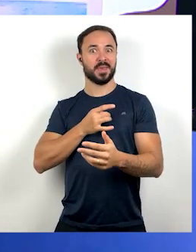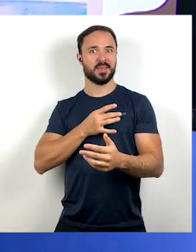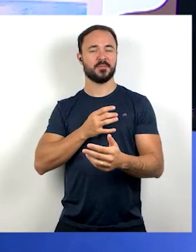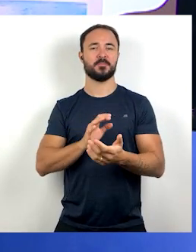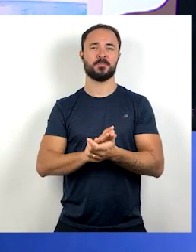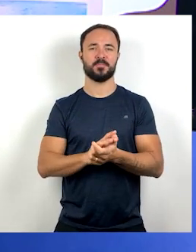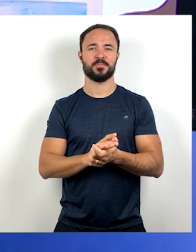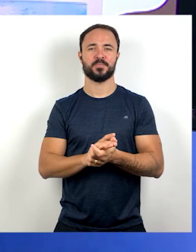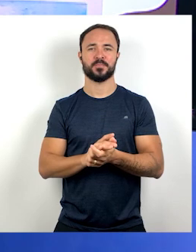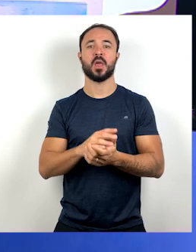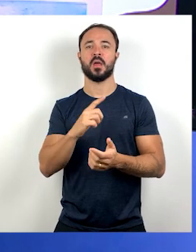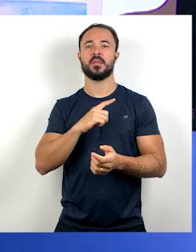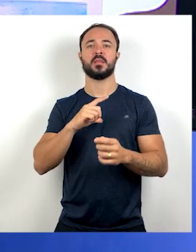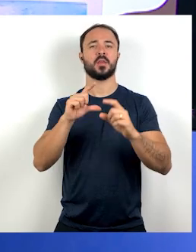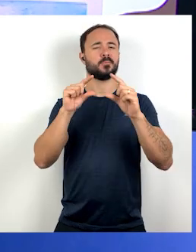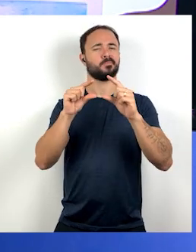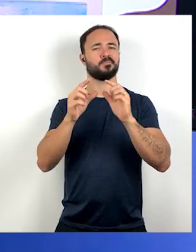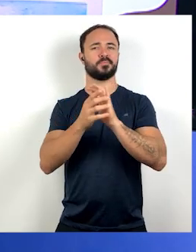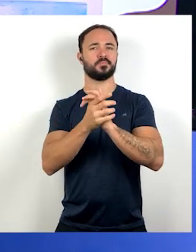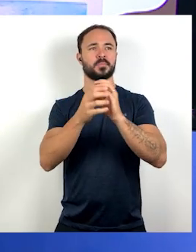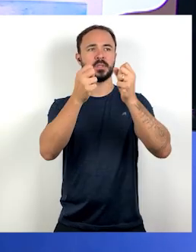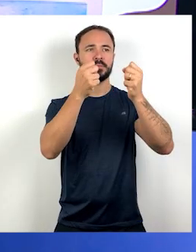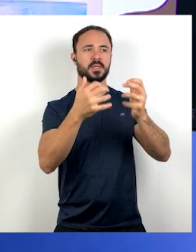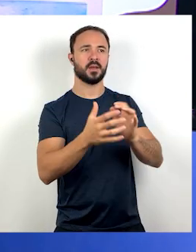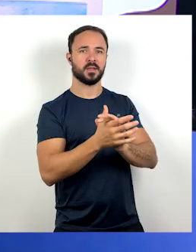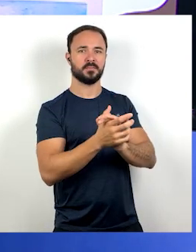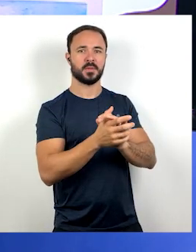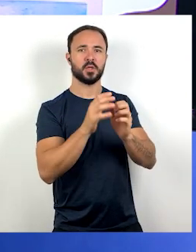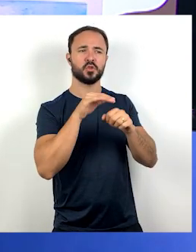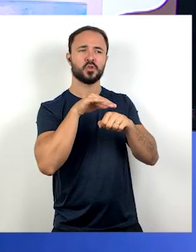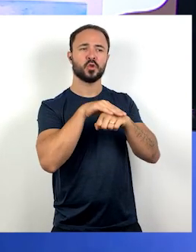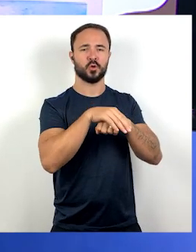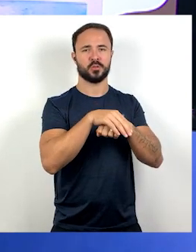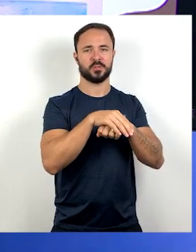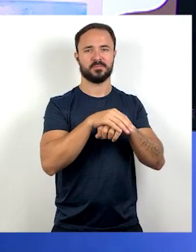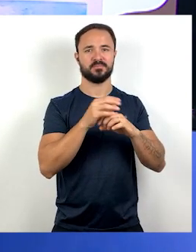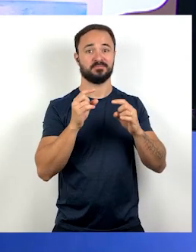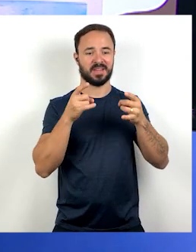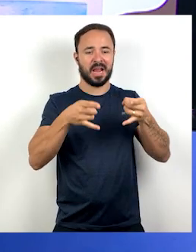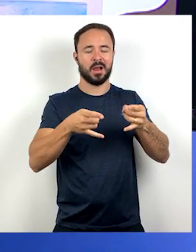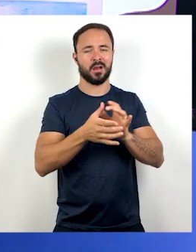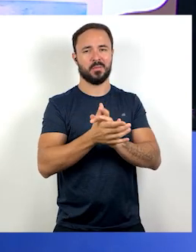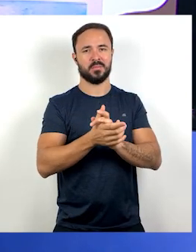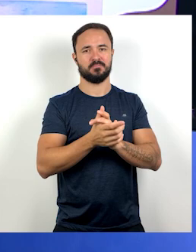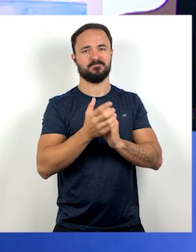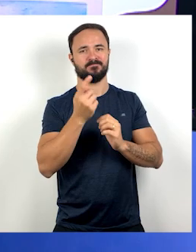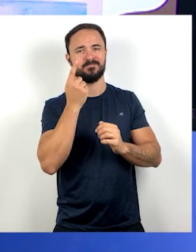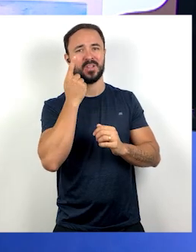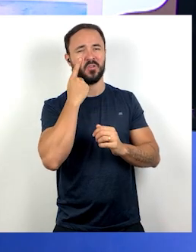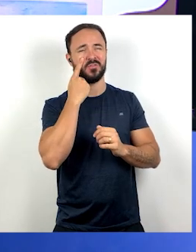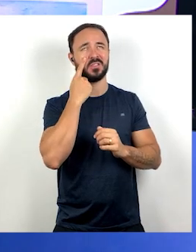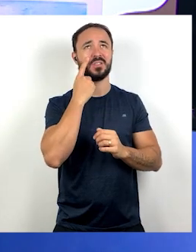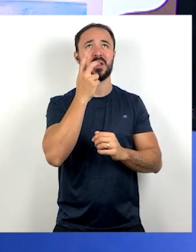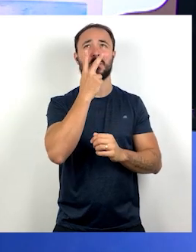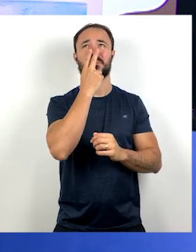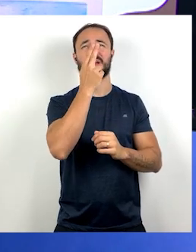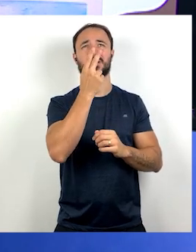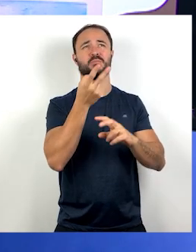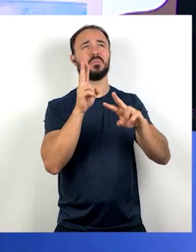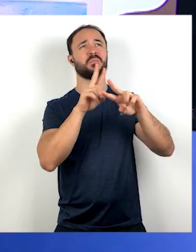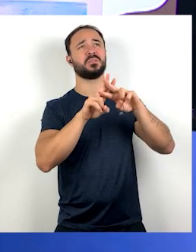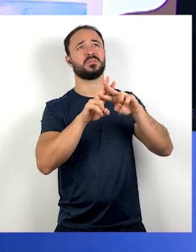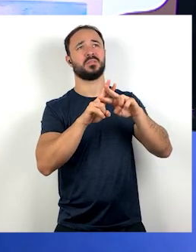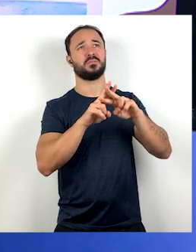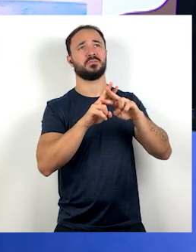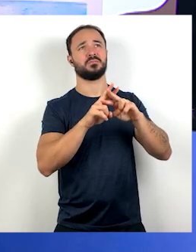pequeno fragmento que diz: à noite, na cama, eu me vejo numa prisão sem